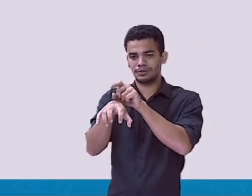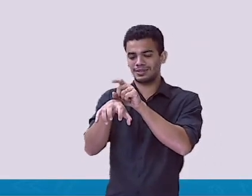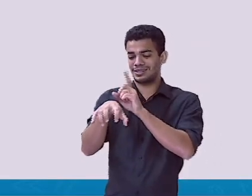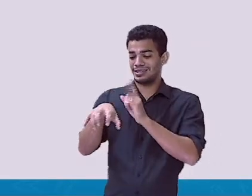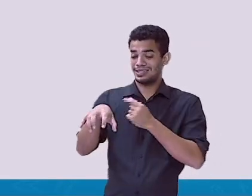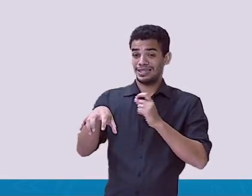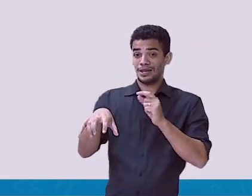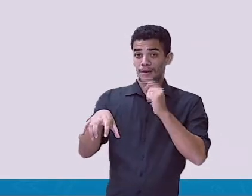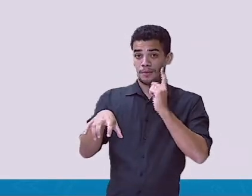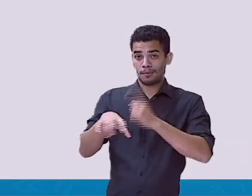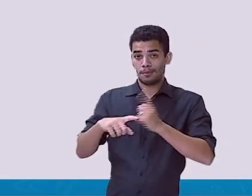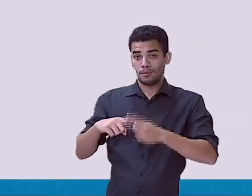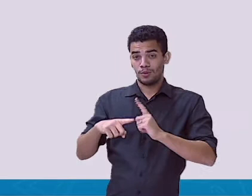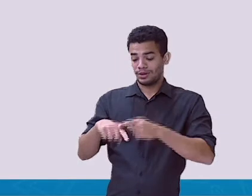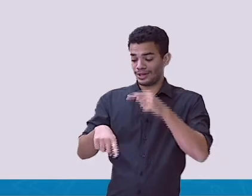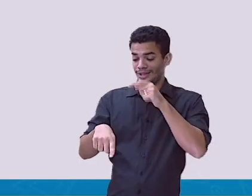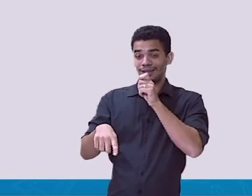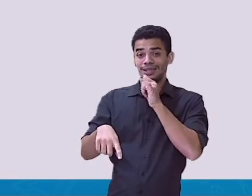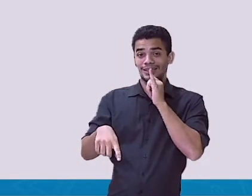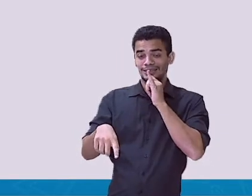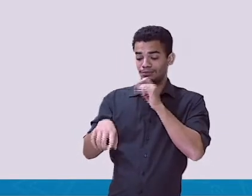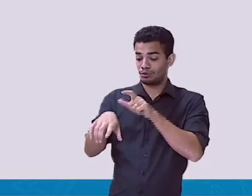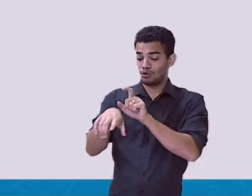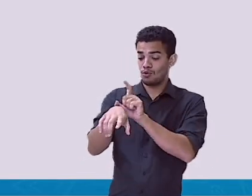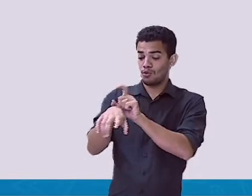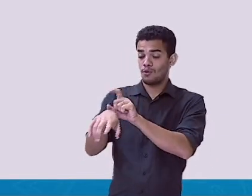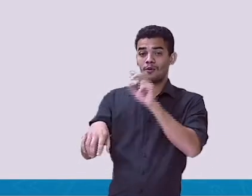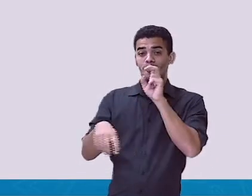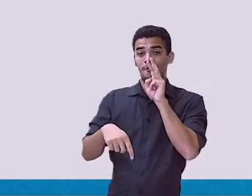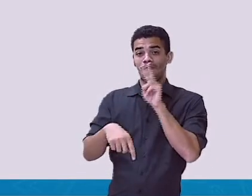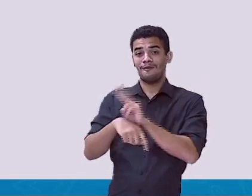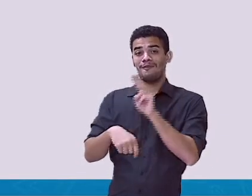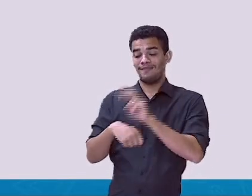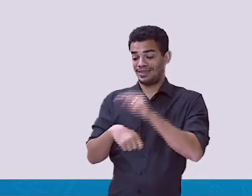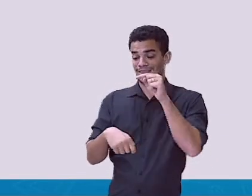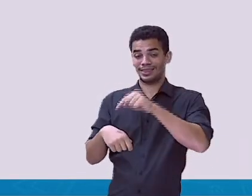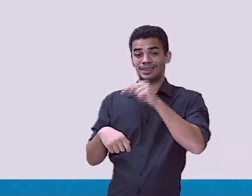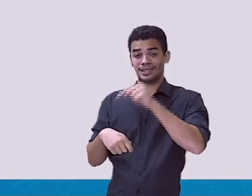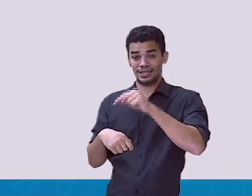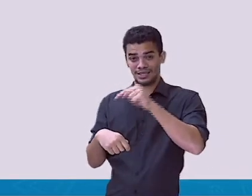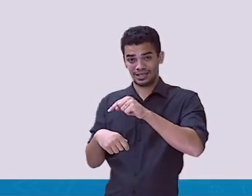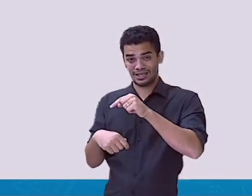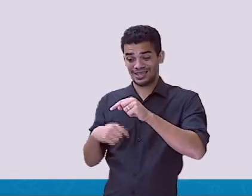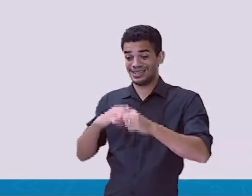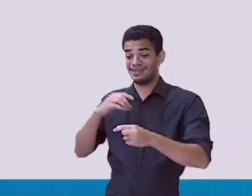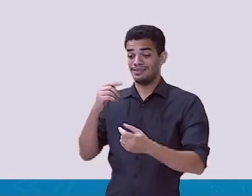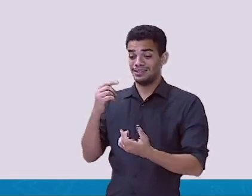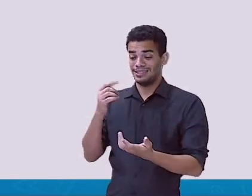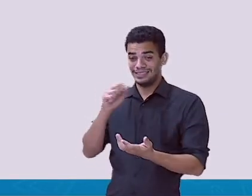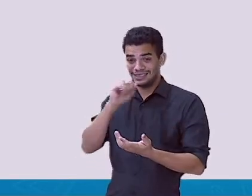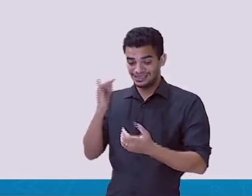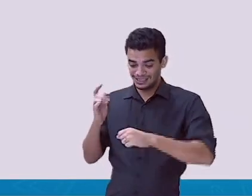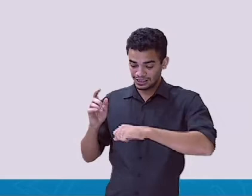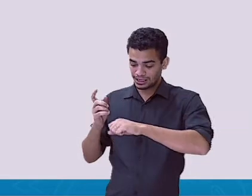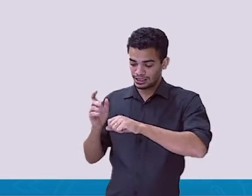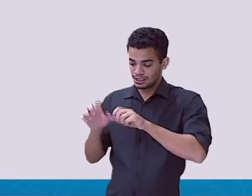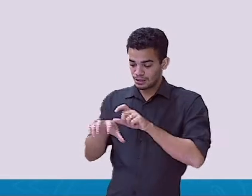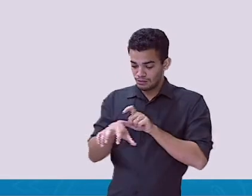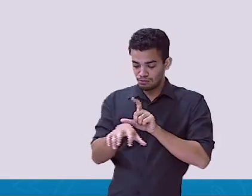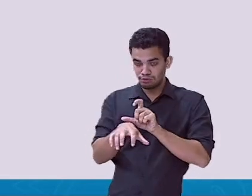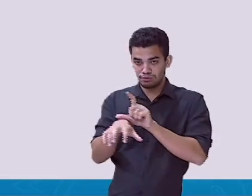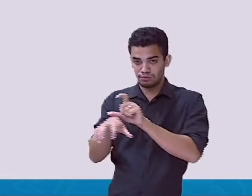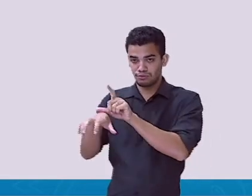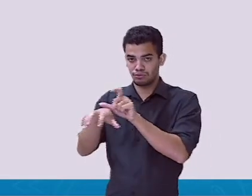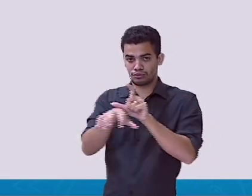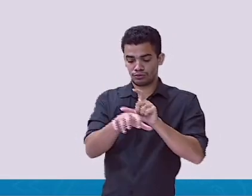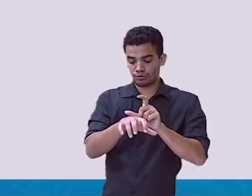espaços, manter limpo, manter o espaço onde nós estamos inseridos, dentro de uma higiene saudável